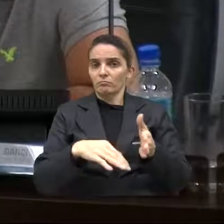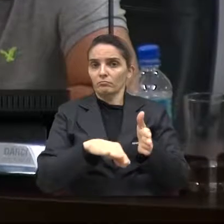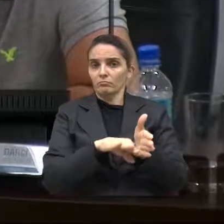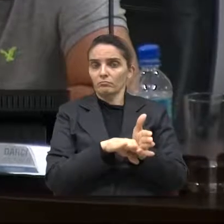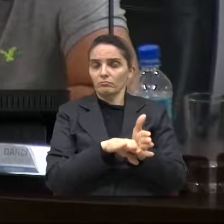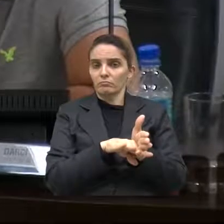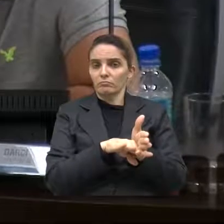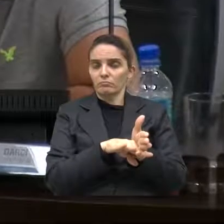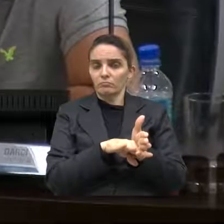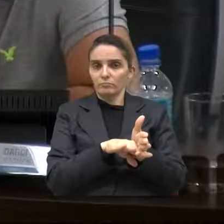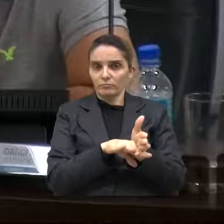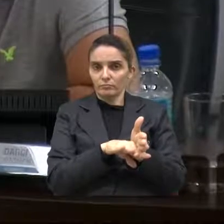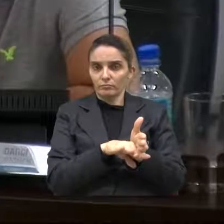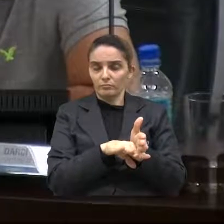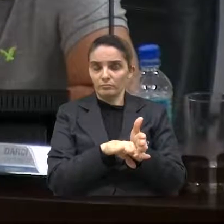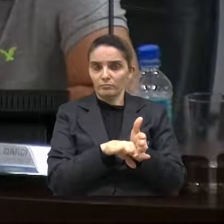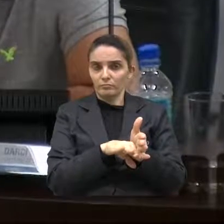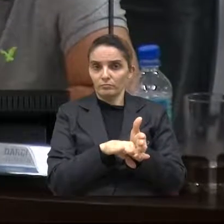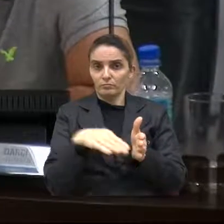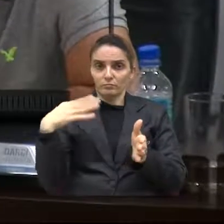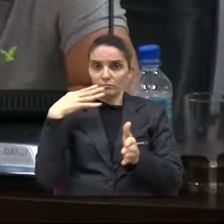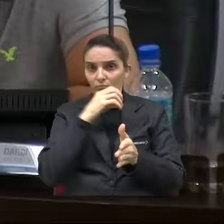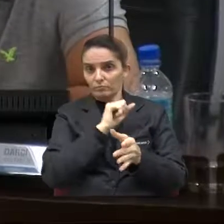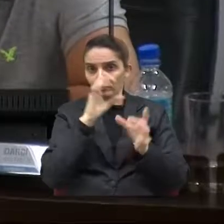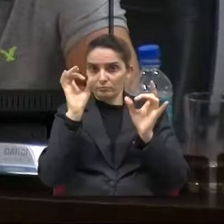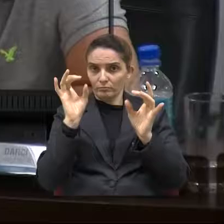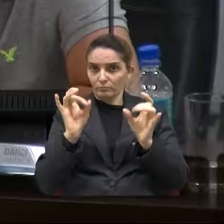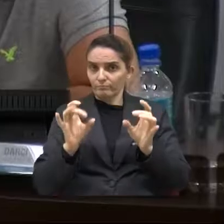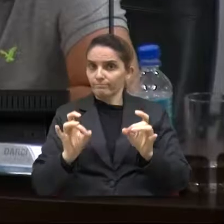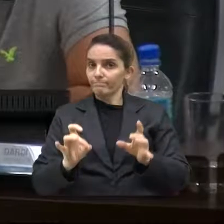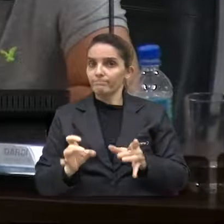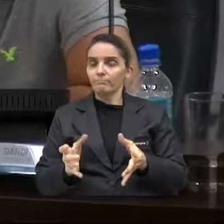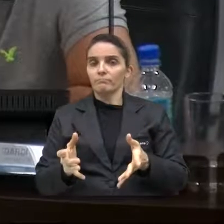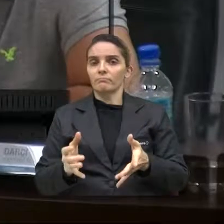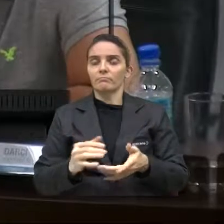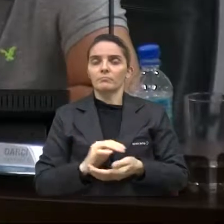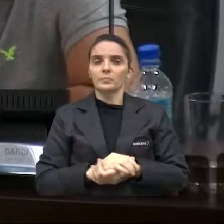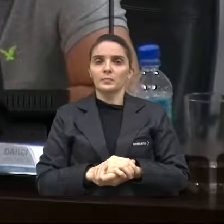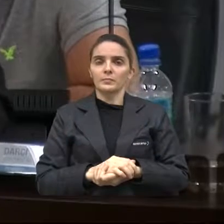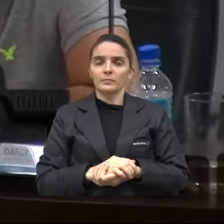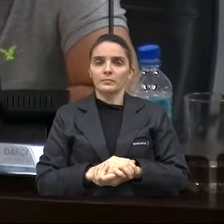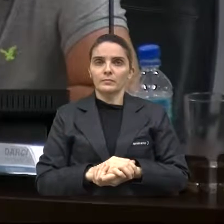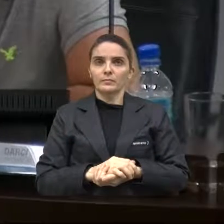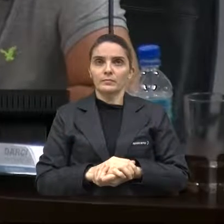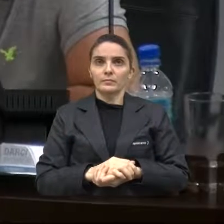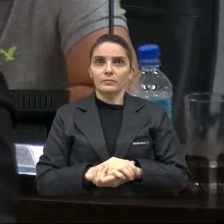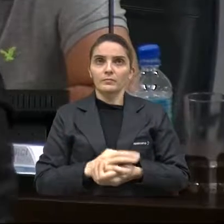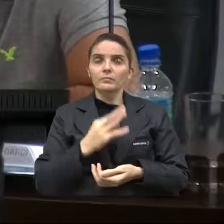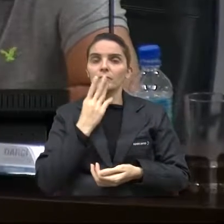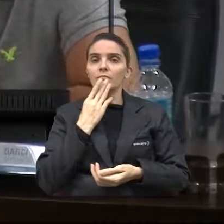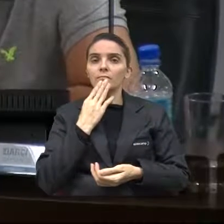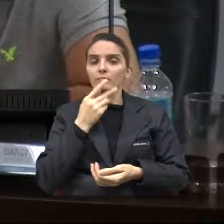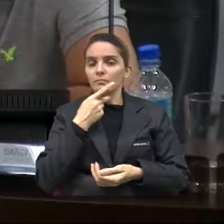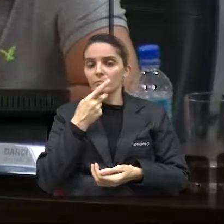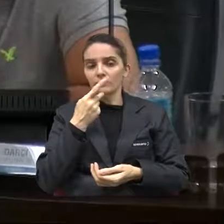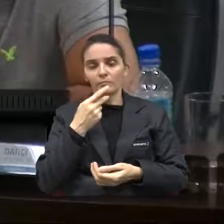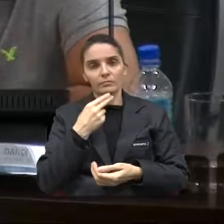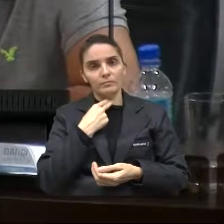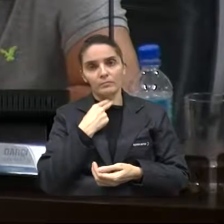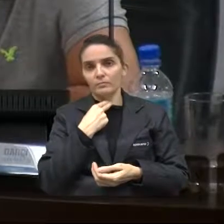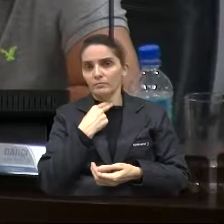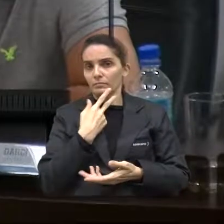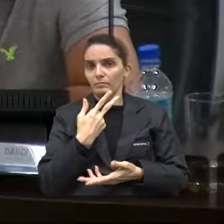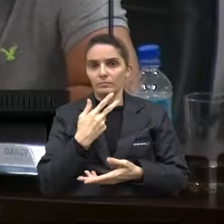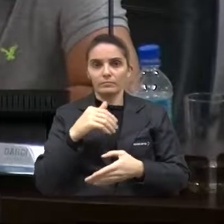veio para esta casa em regime de urgência, doutor Marcelo, né? Disse eu naquela oportunidade que não poderia acompanhar com